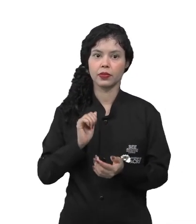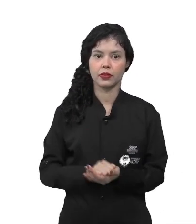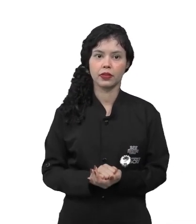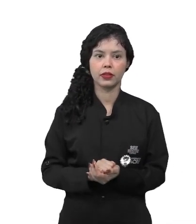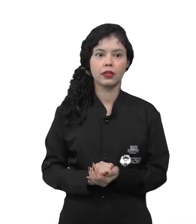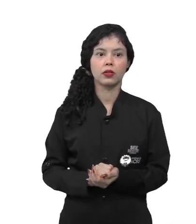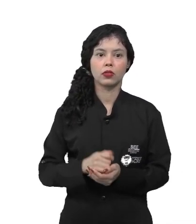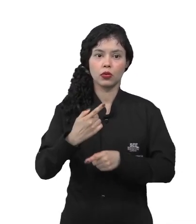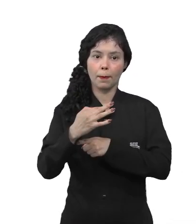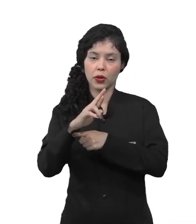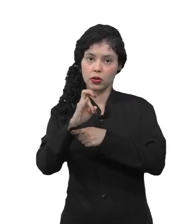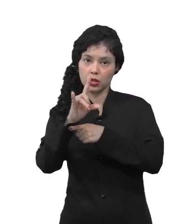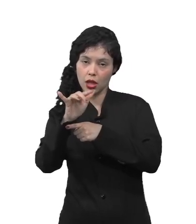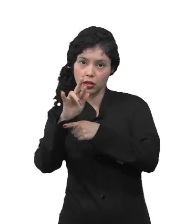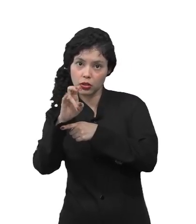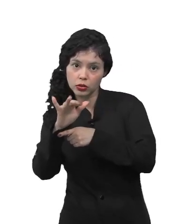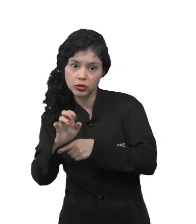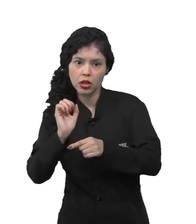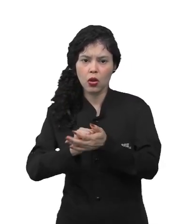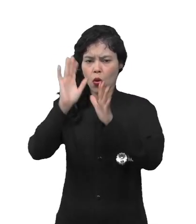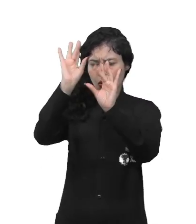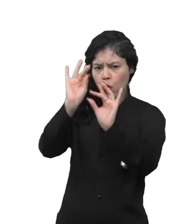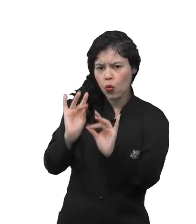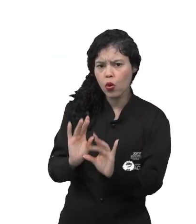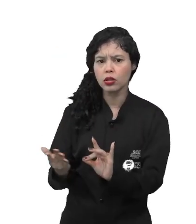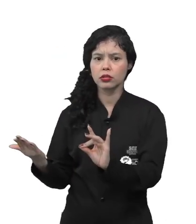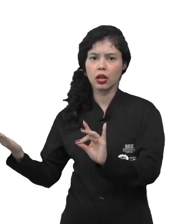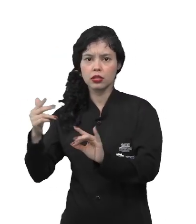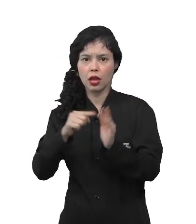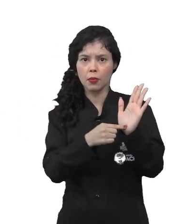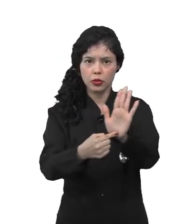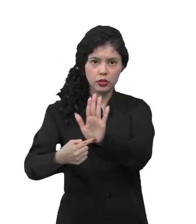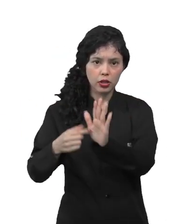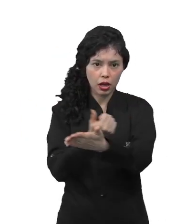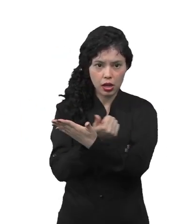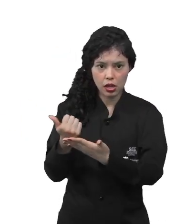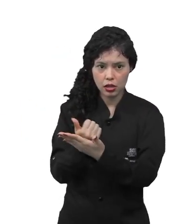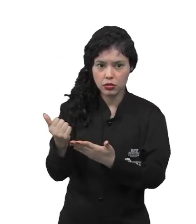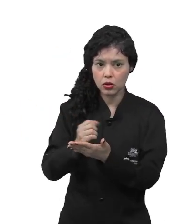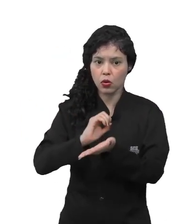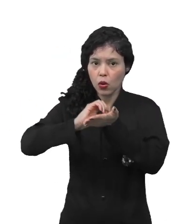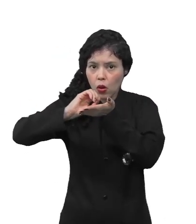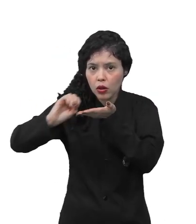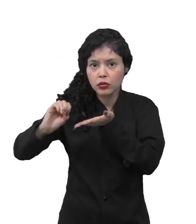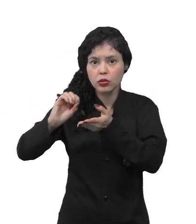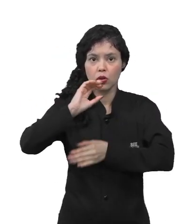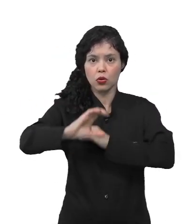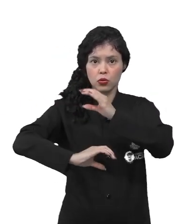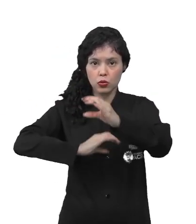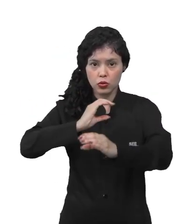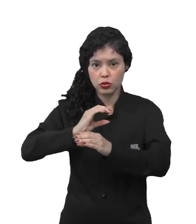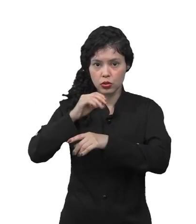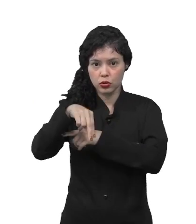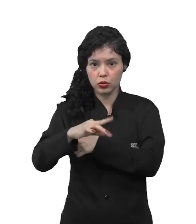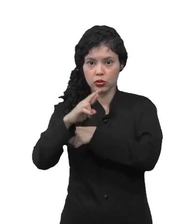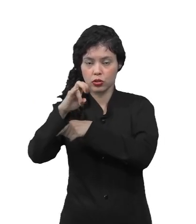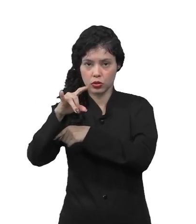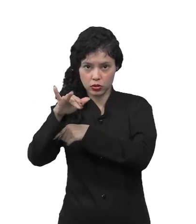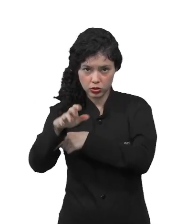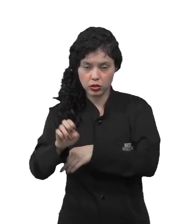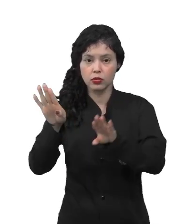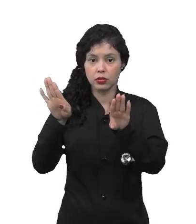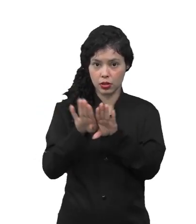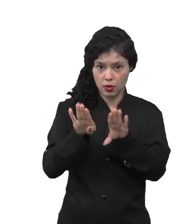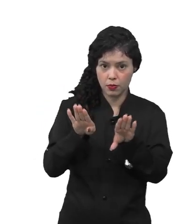de procariontes. O esquema, ele representa a ação de organismos no ciclo do nitrogênio e no